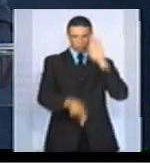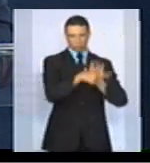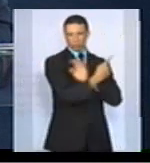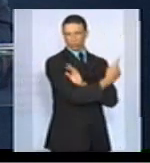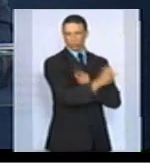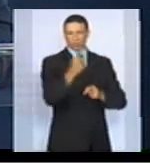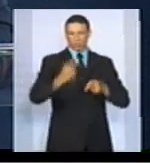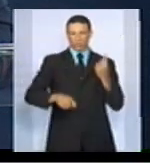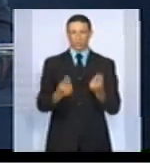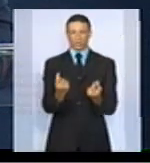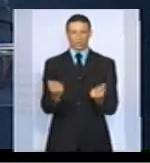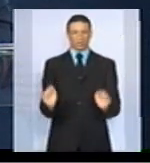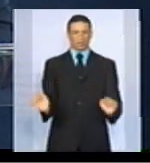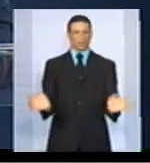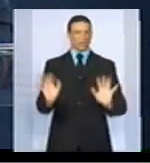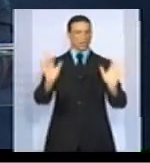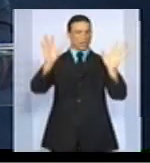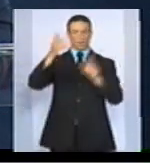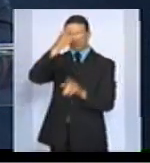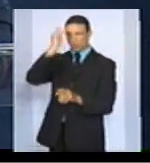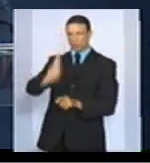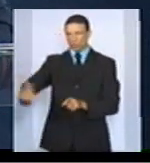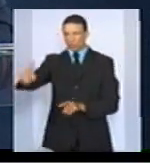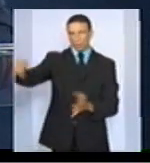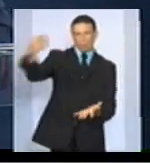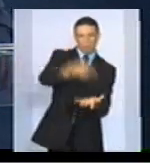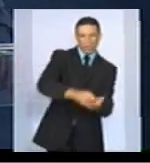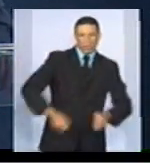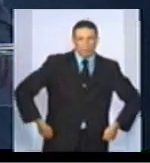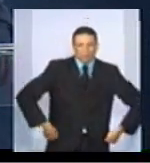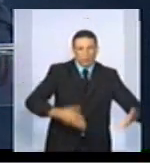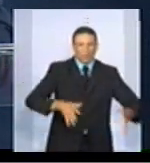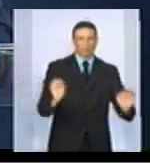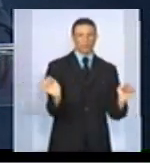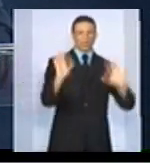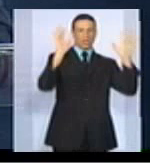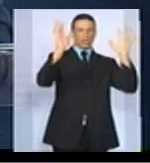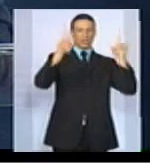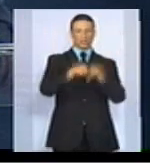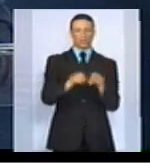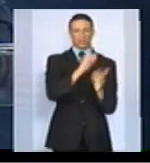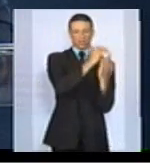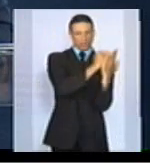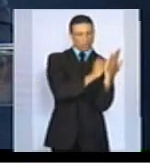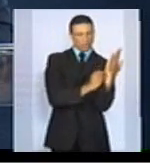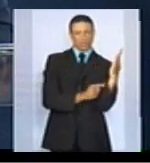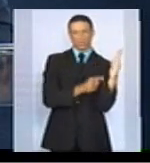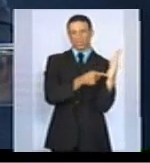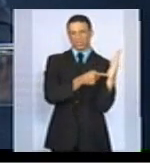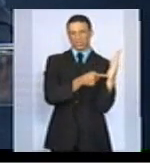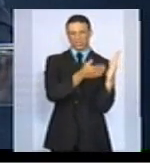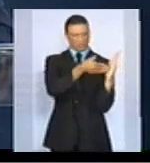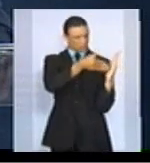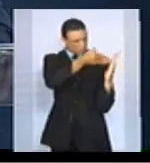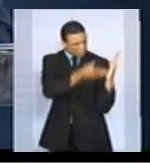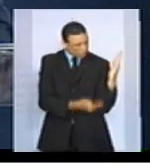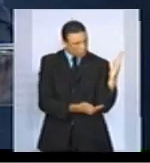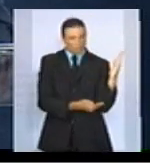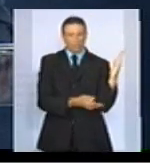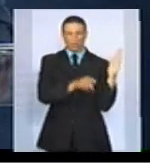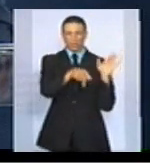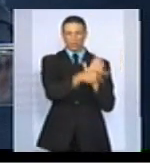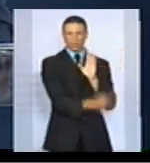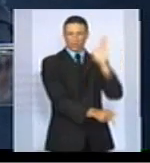do canal encarecem o custo do canal para o assinante as cotas na grade desconsideram que a maioria dos canais brasileiros já existentes